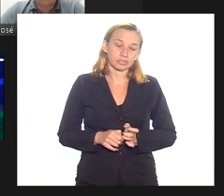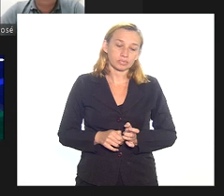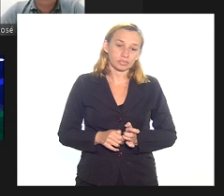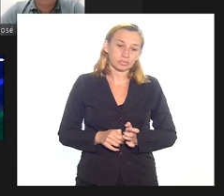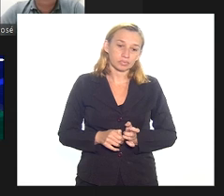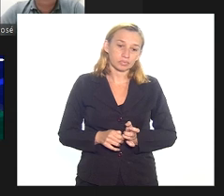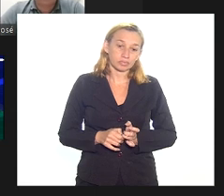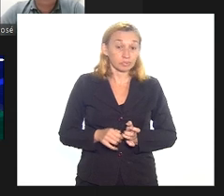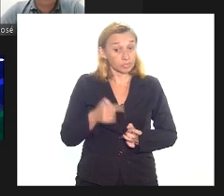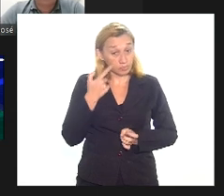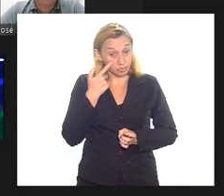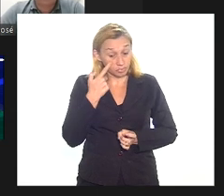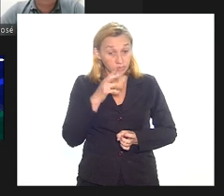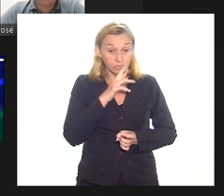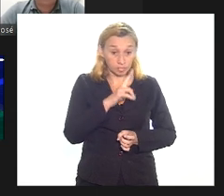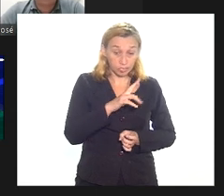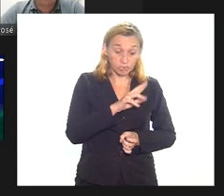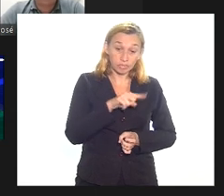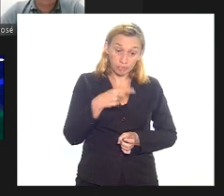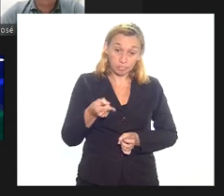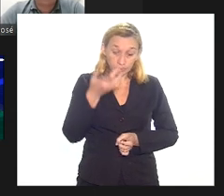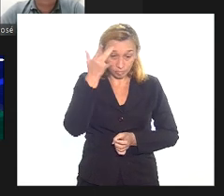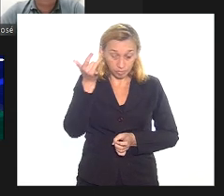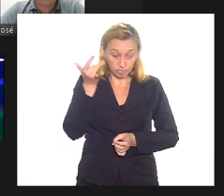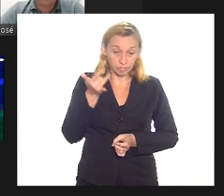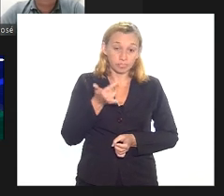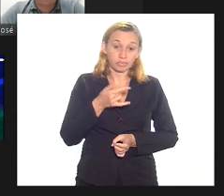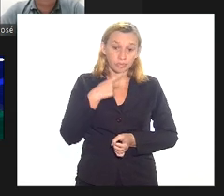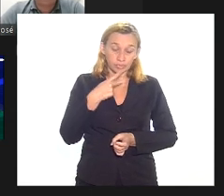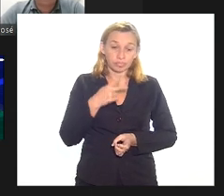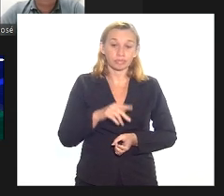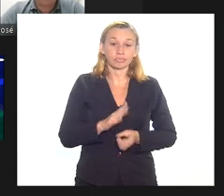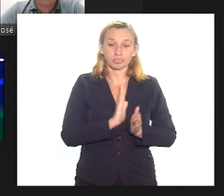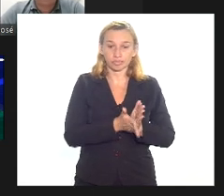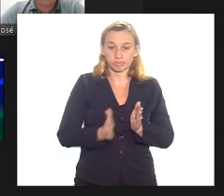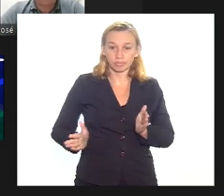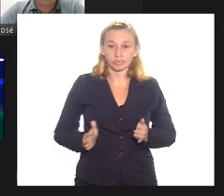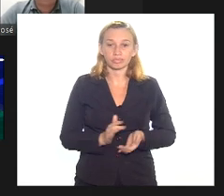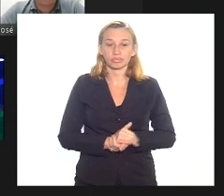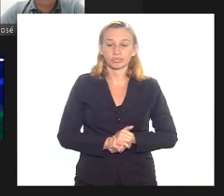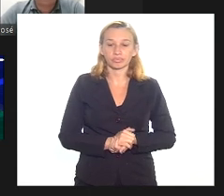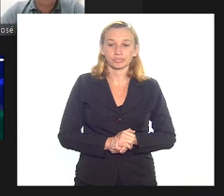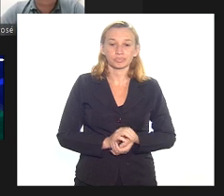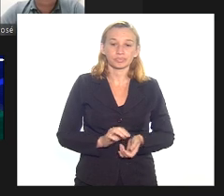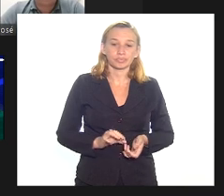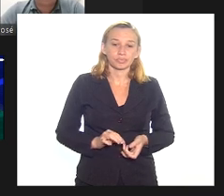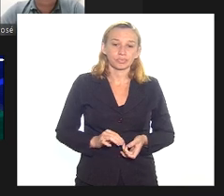Da curva, e aí amanhã falamos. Senão pode ser. Questão de ordem. Pode ser um casuísmo.